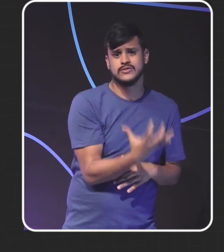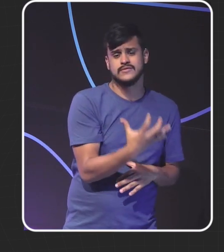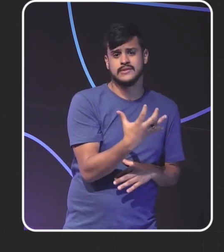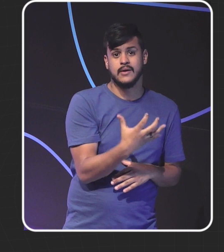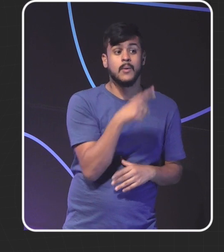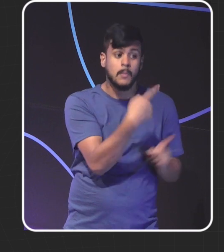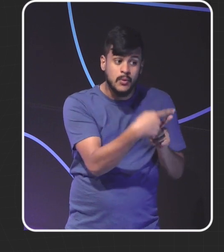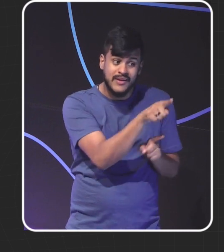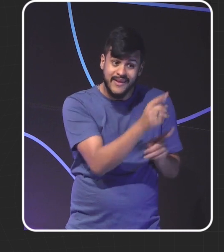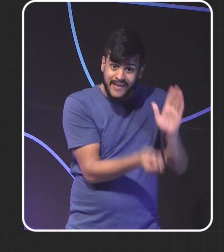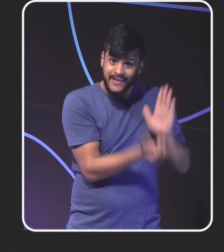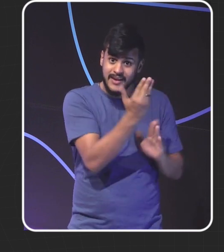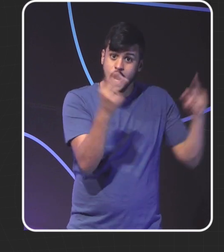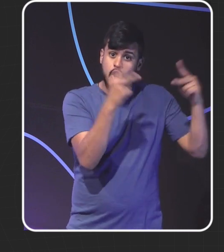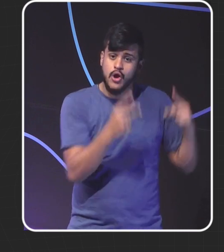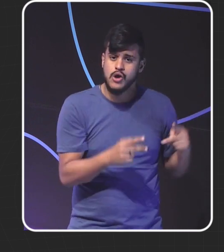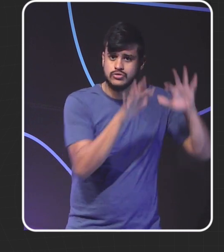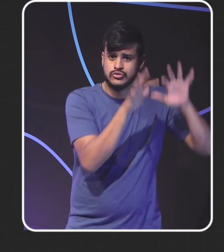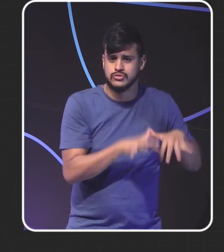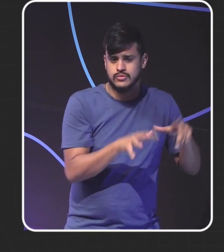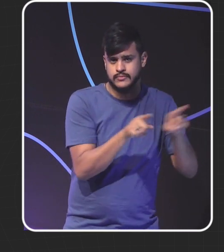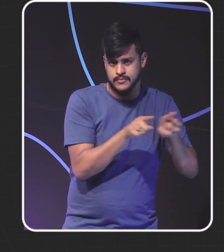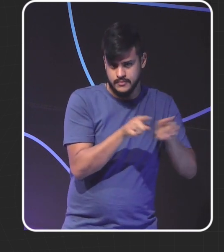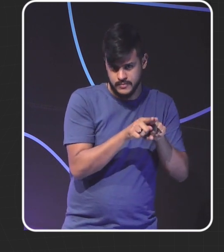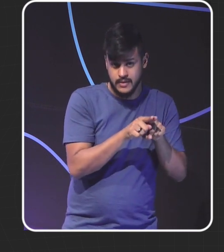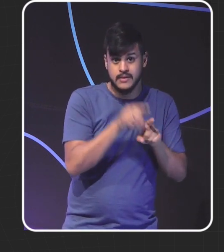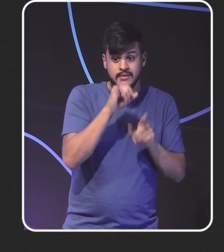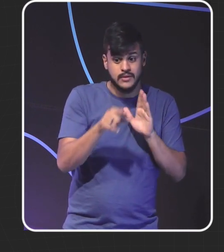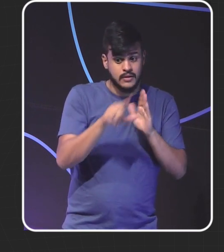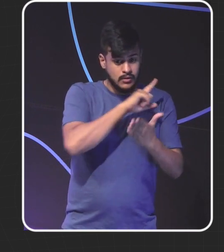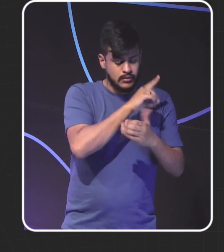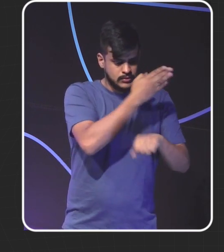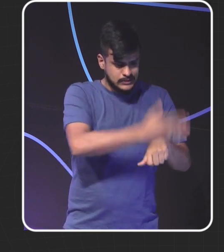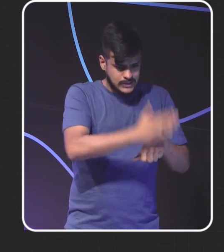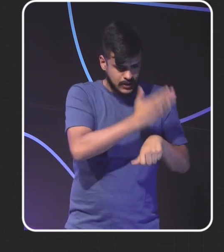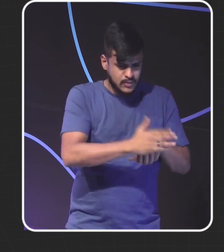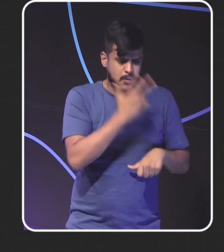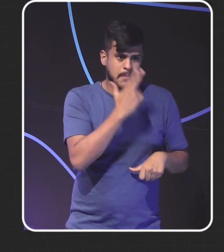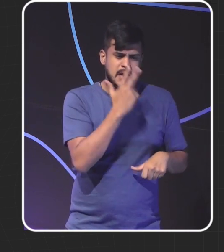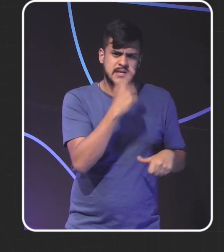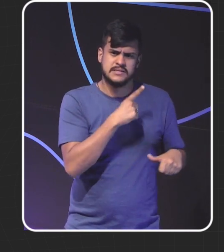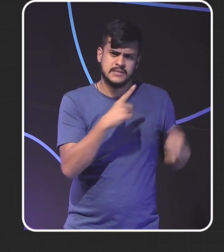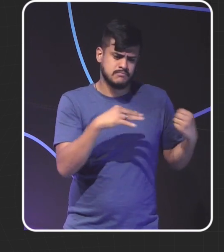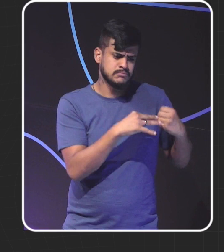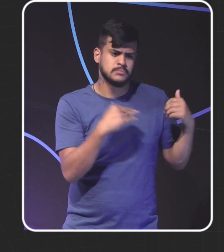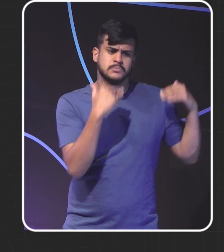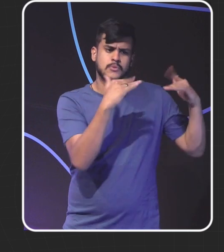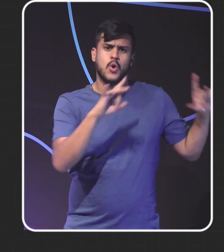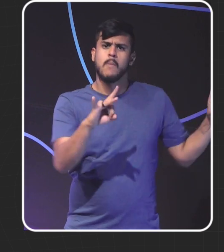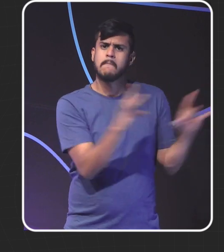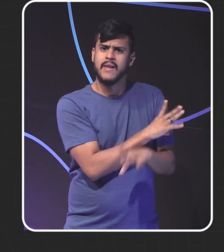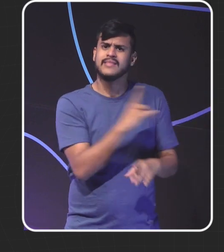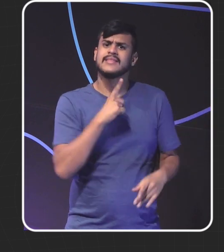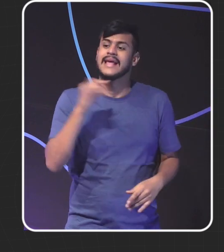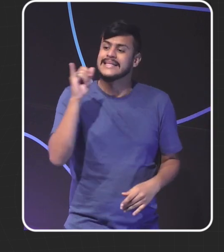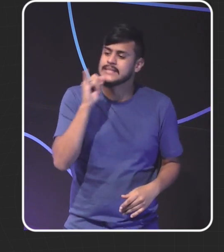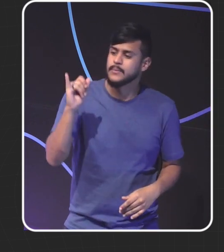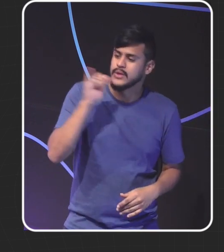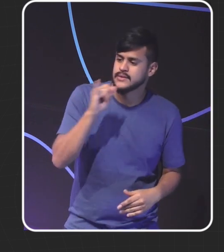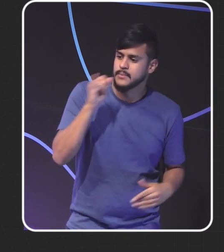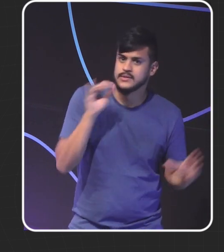também gera código, né? E se ela tiver sido treinada com uma base mais robusta de exemplos, né, de